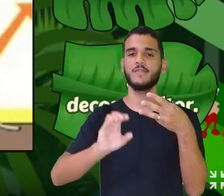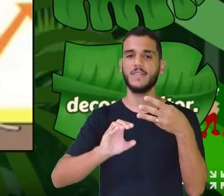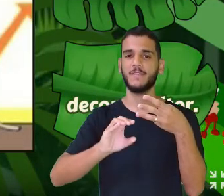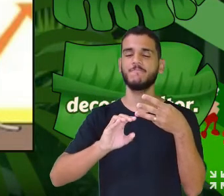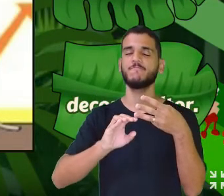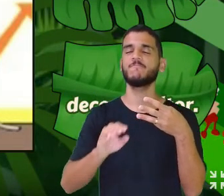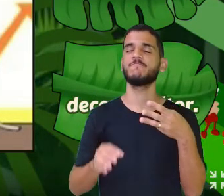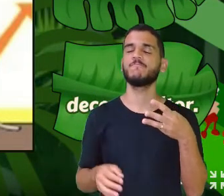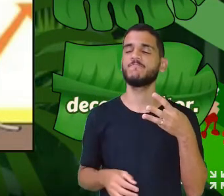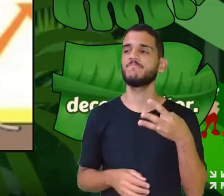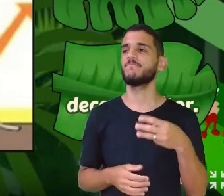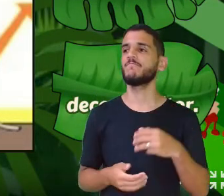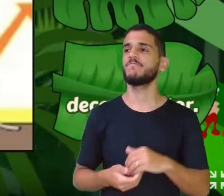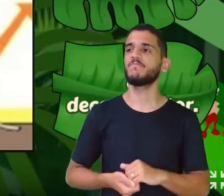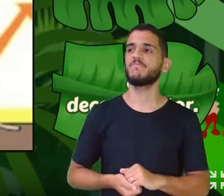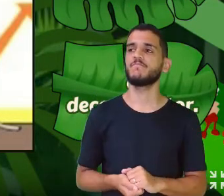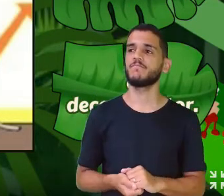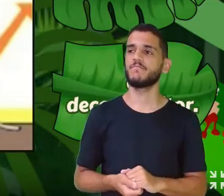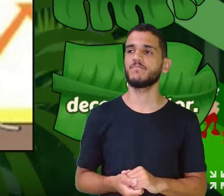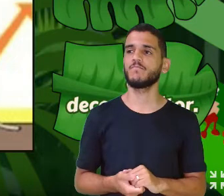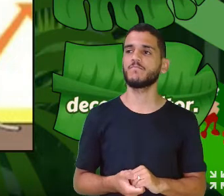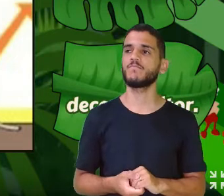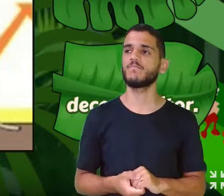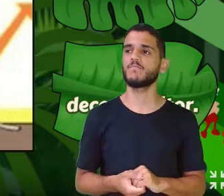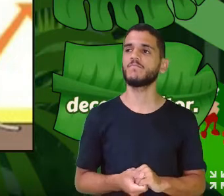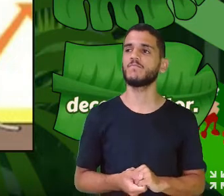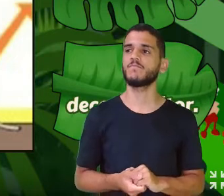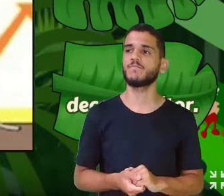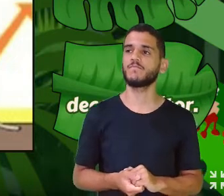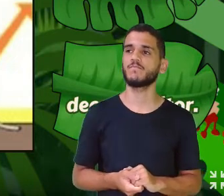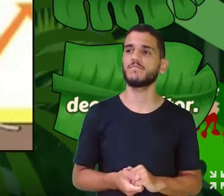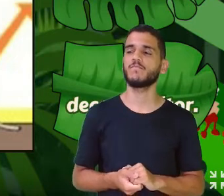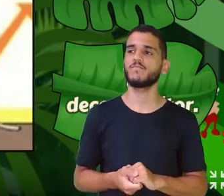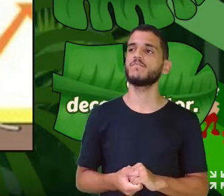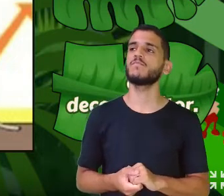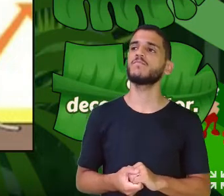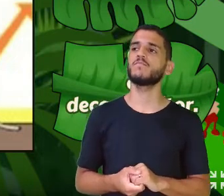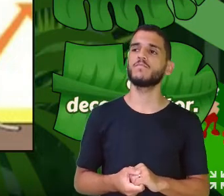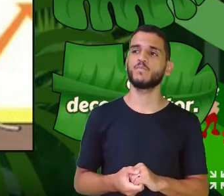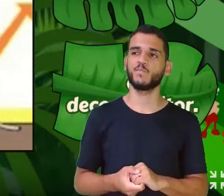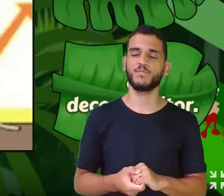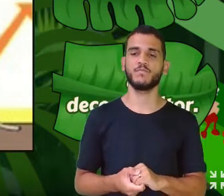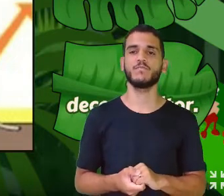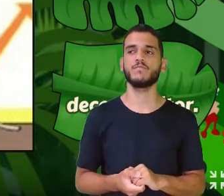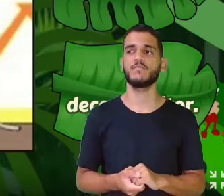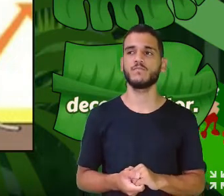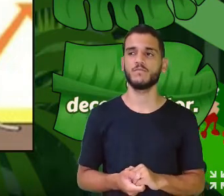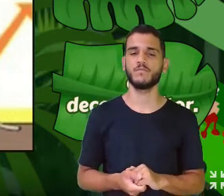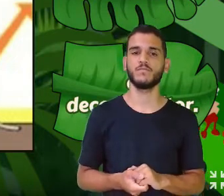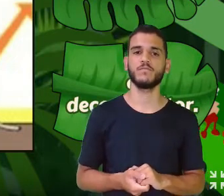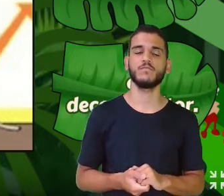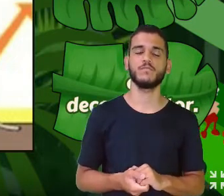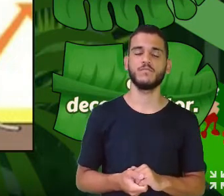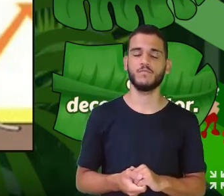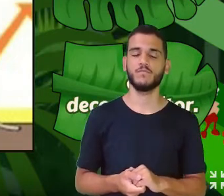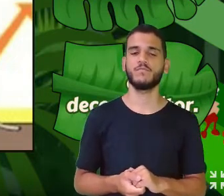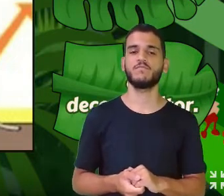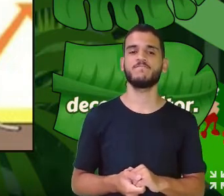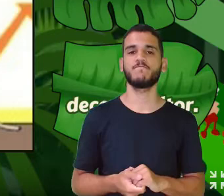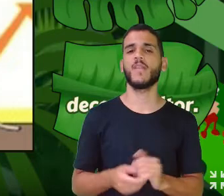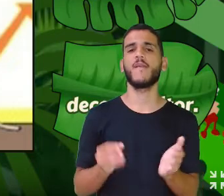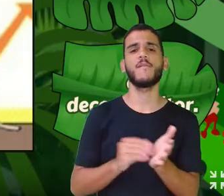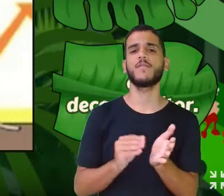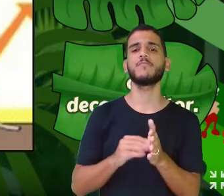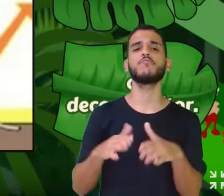C? E aí? Quem é que está faltando aí? E aí, gente? O produtor, o consumidor ou o